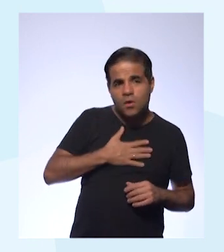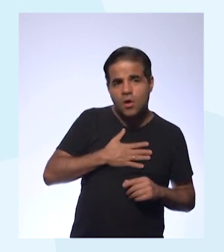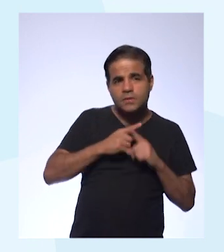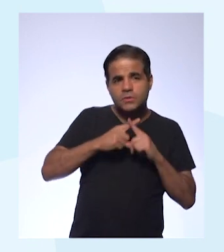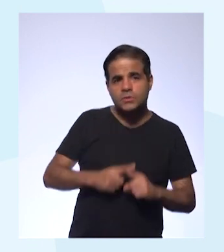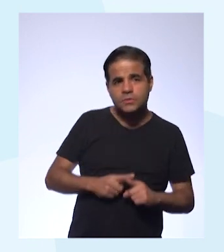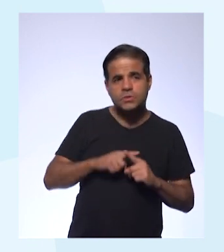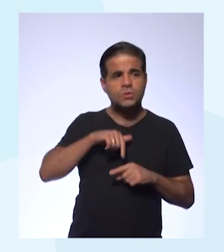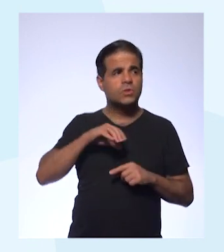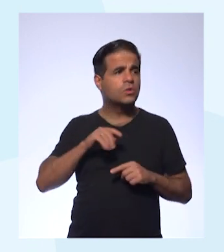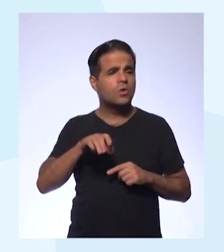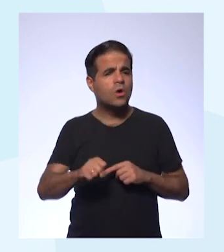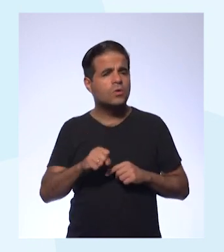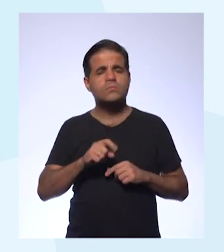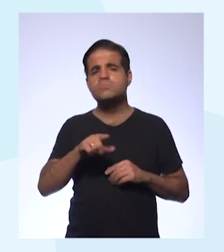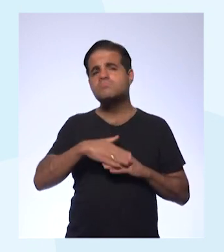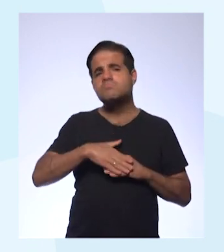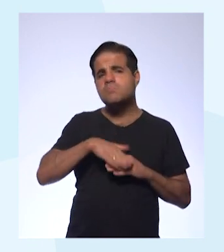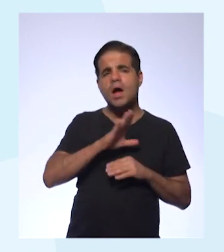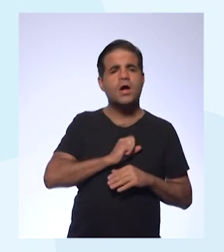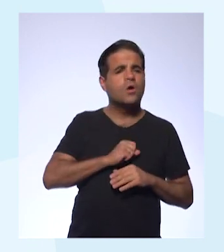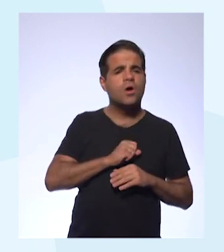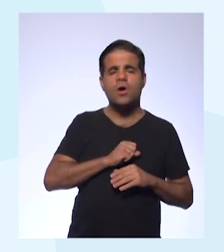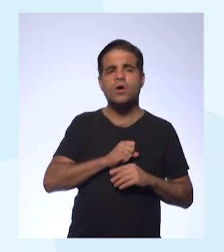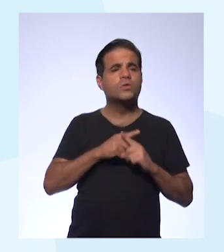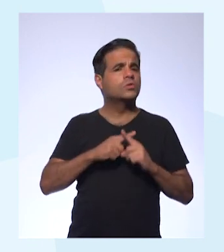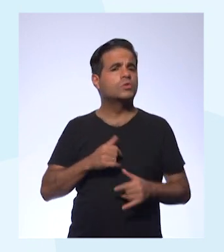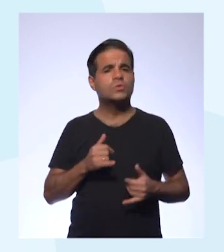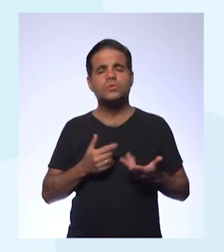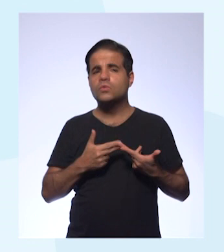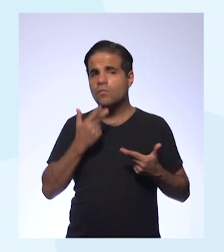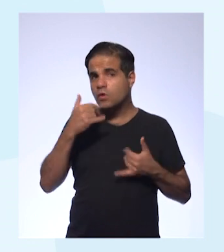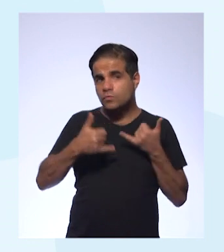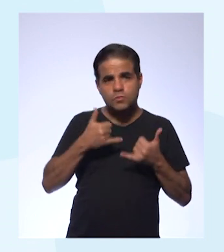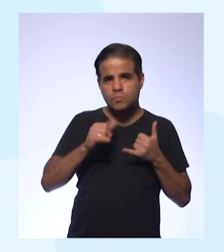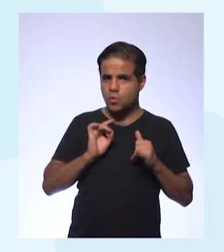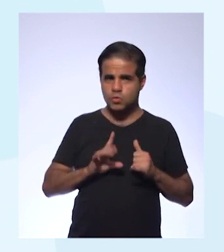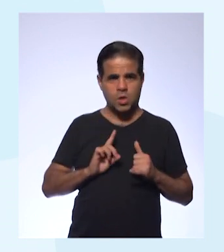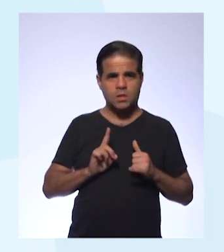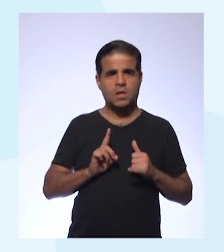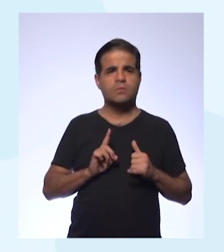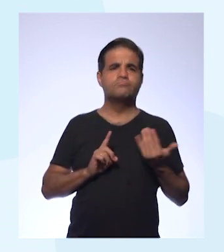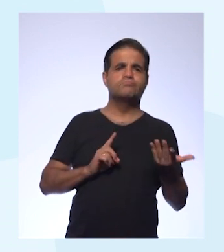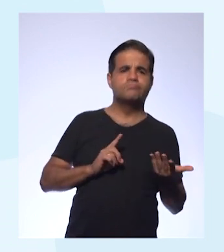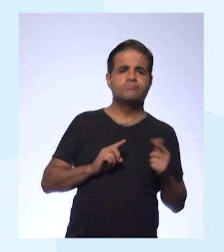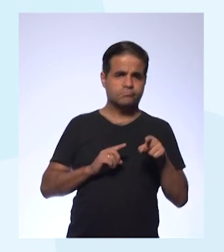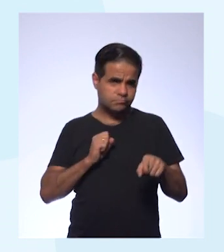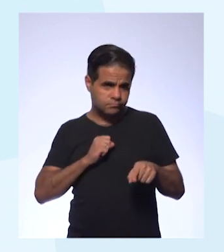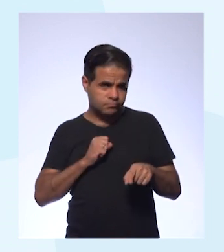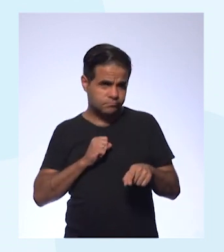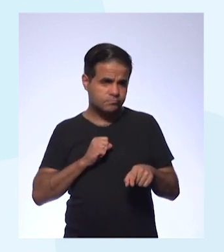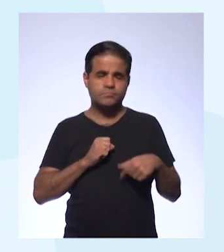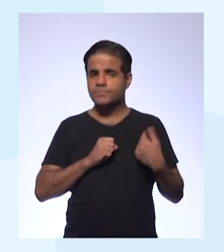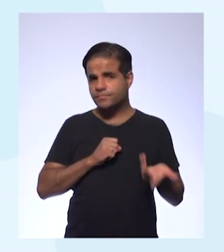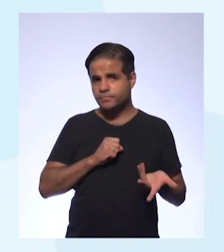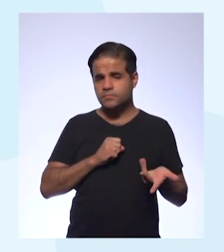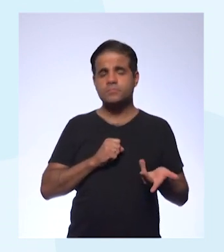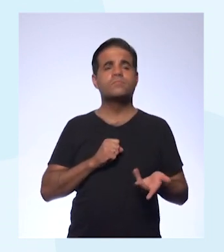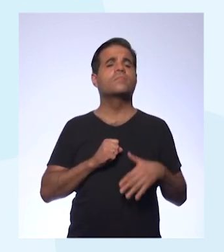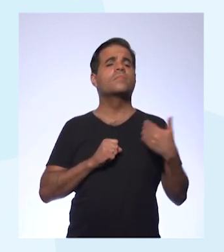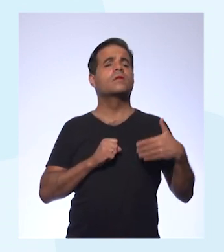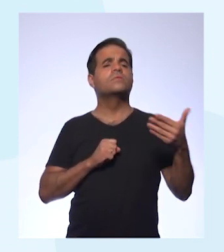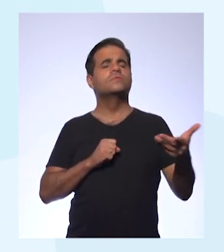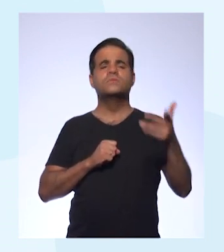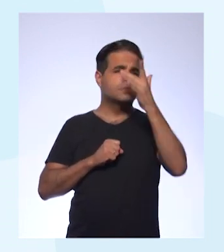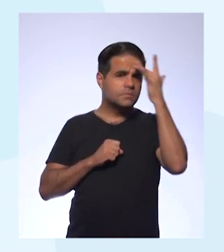jogos? Do que você mais gosta em um jogo? Eu não estou falando só do futebol. Então, você vai falar assim, você gosta de jogos e, quando